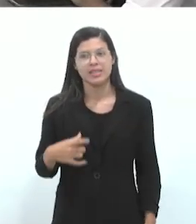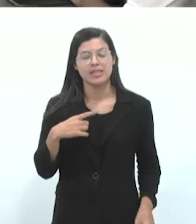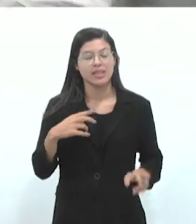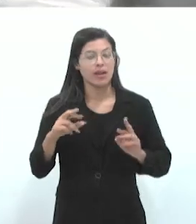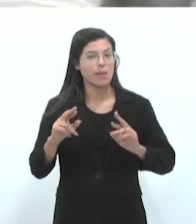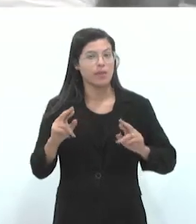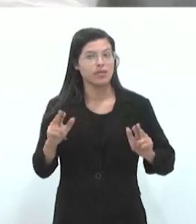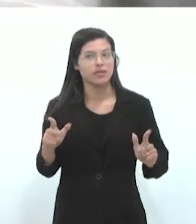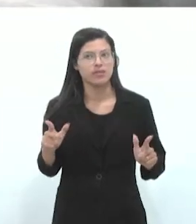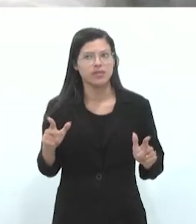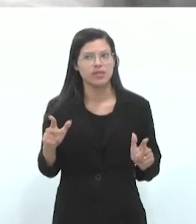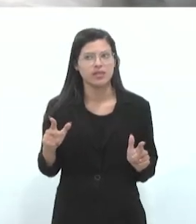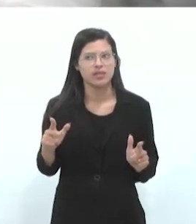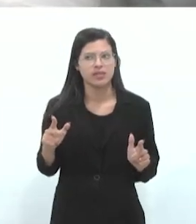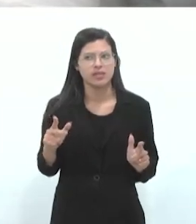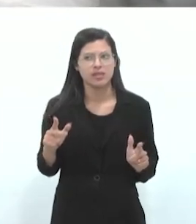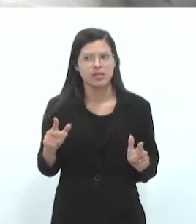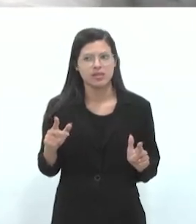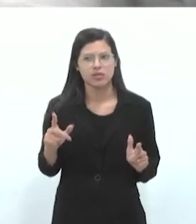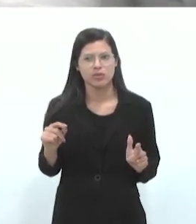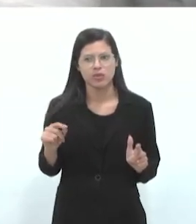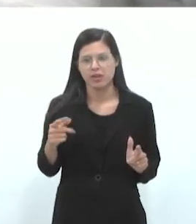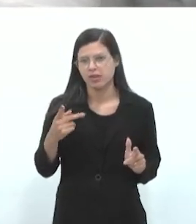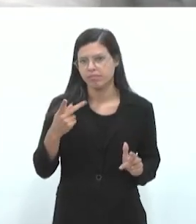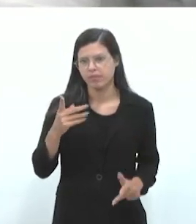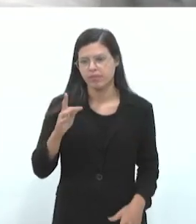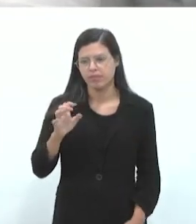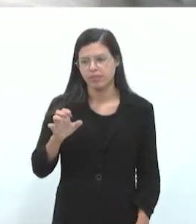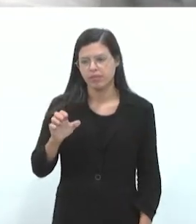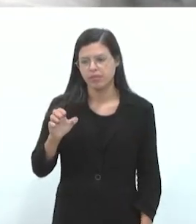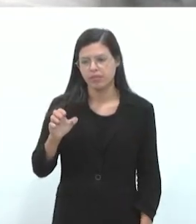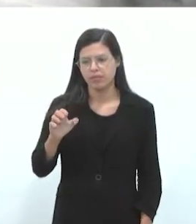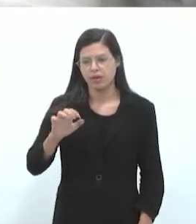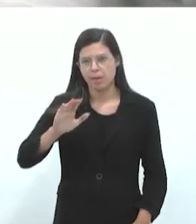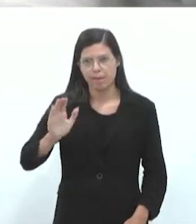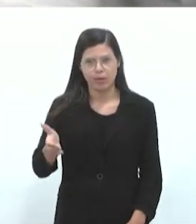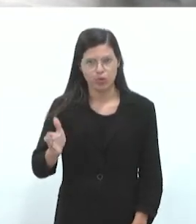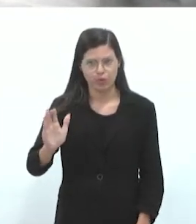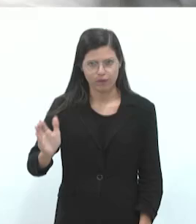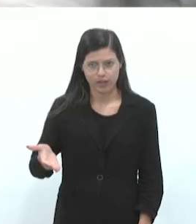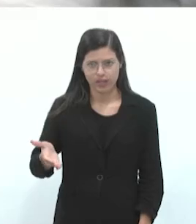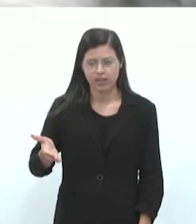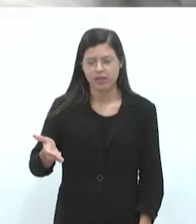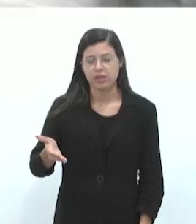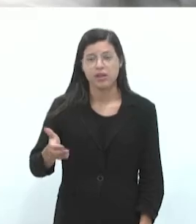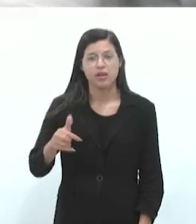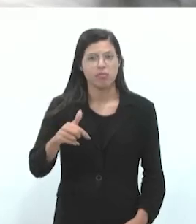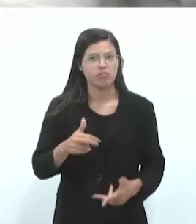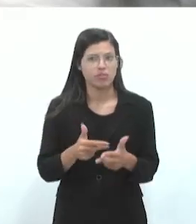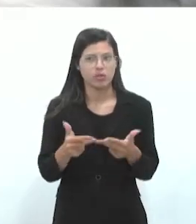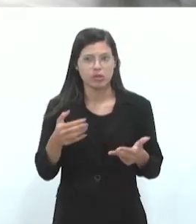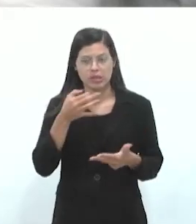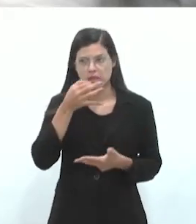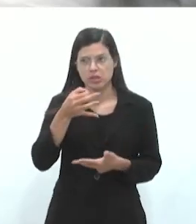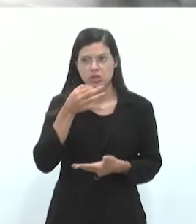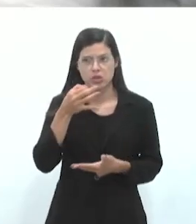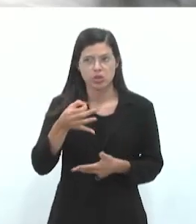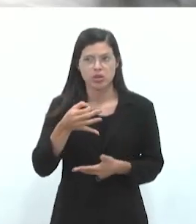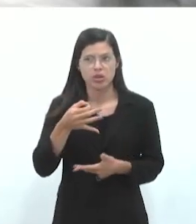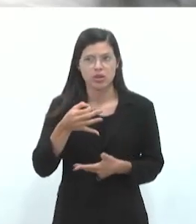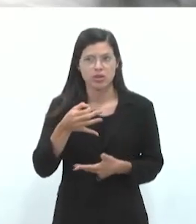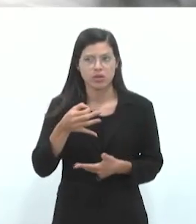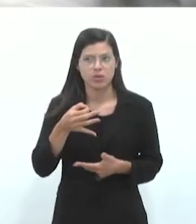diferença entre a pedofilia, que é algo completamente Execrável. criticável, e o reconhecimento